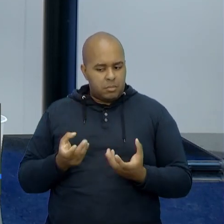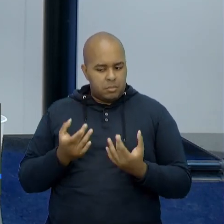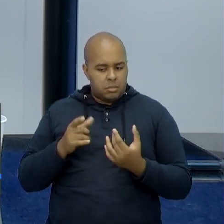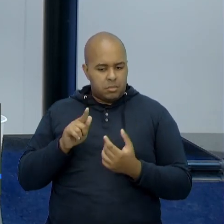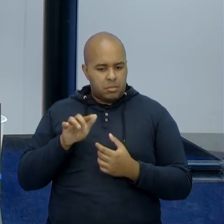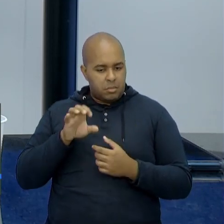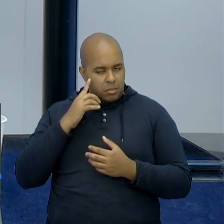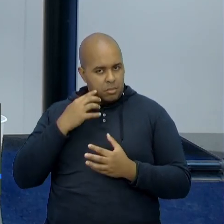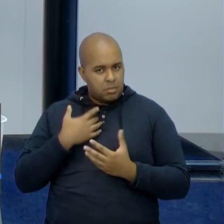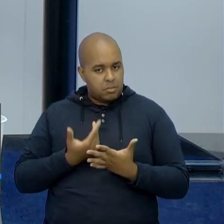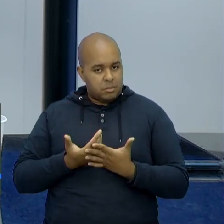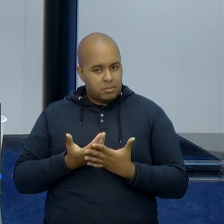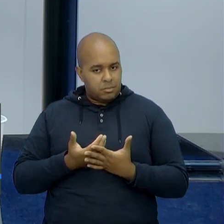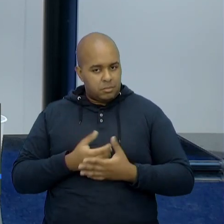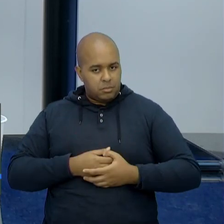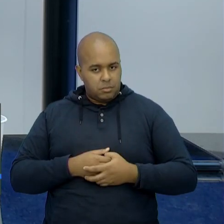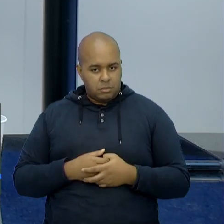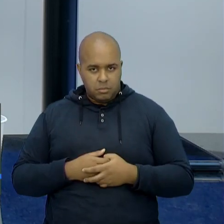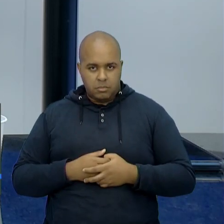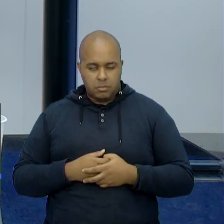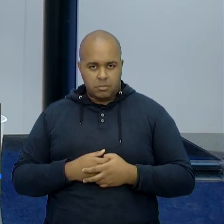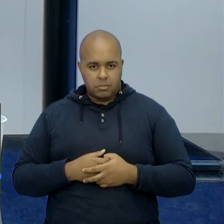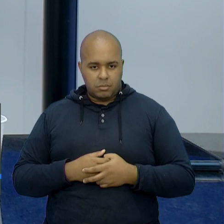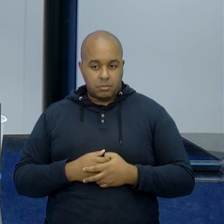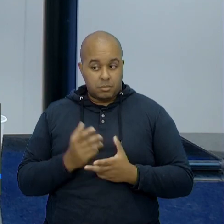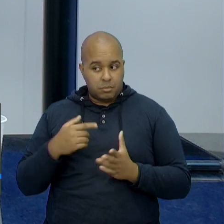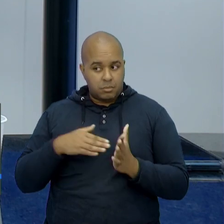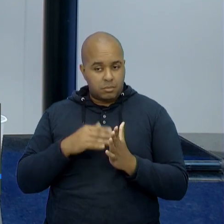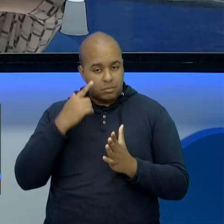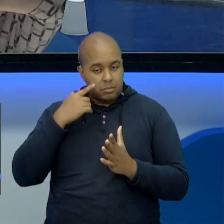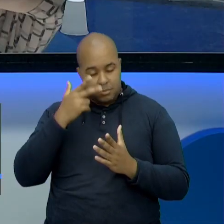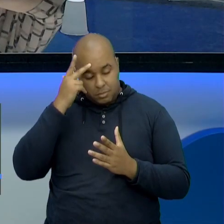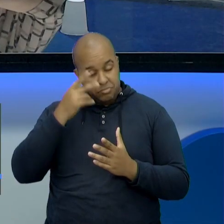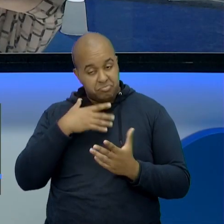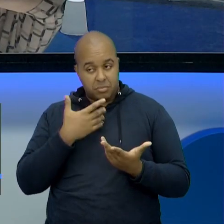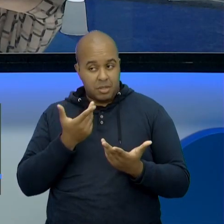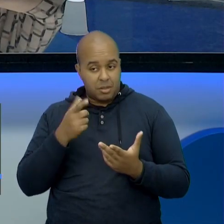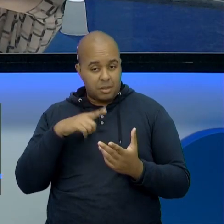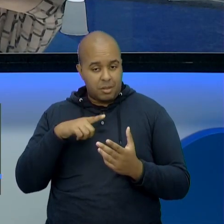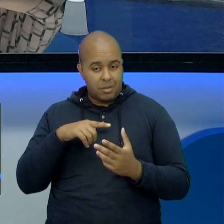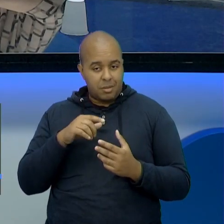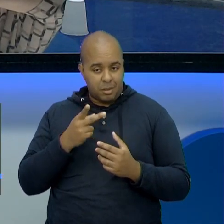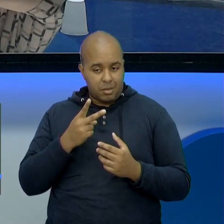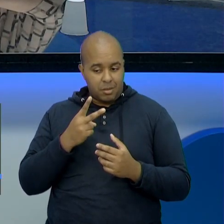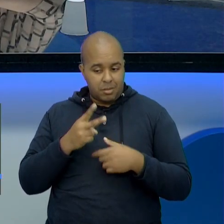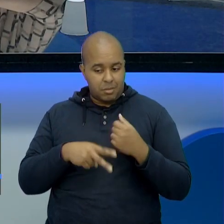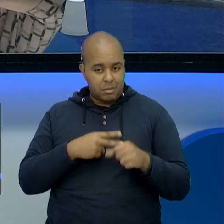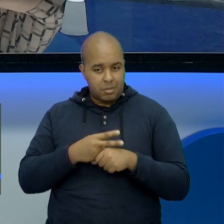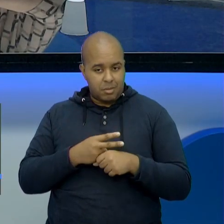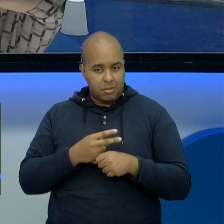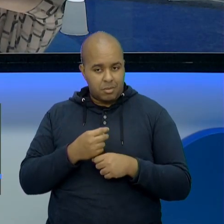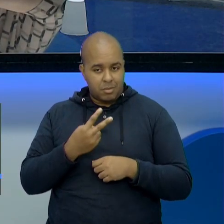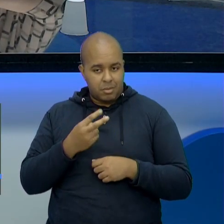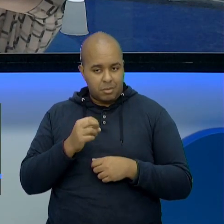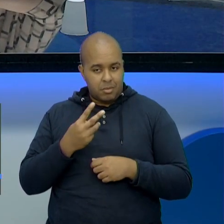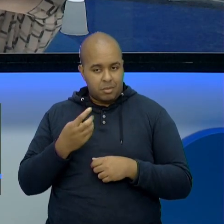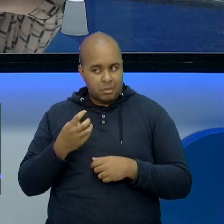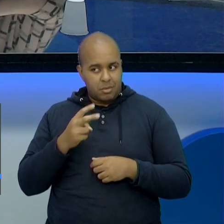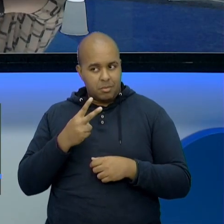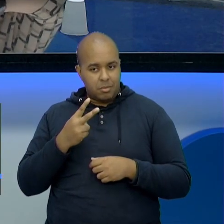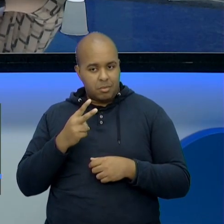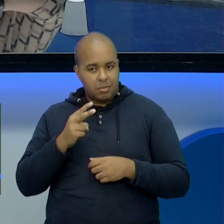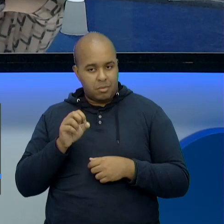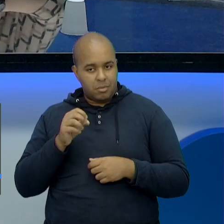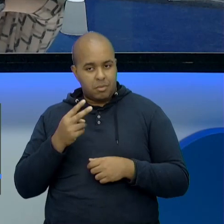de gases de efeito estufa. A gente chegou lá, tá se achando também, gente, né? a gente tem acho que 2 anos só, 2023, 2024,